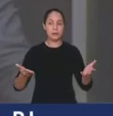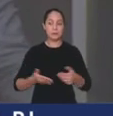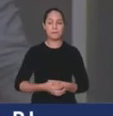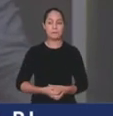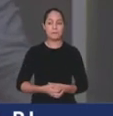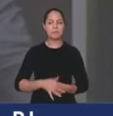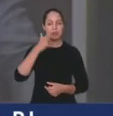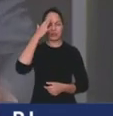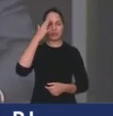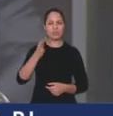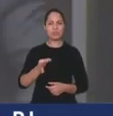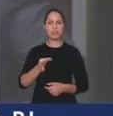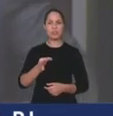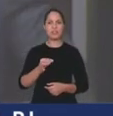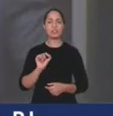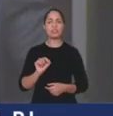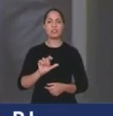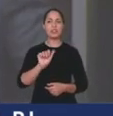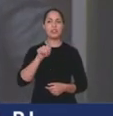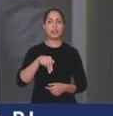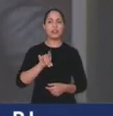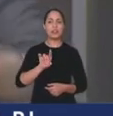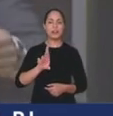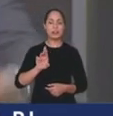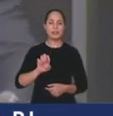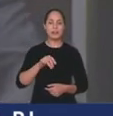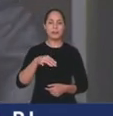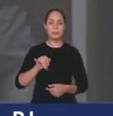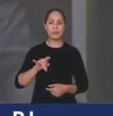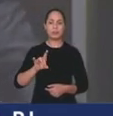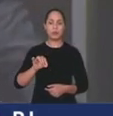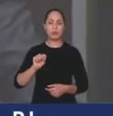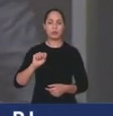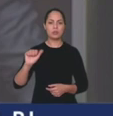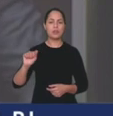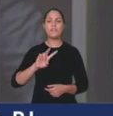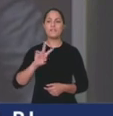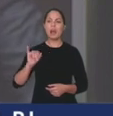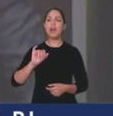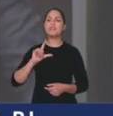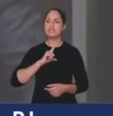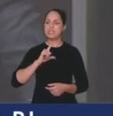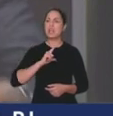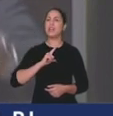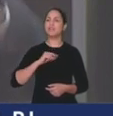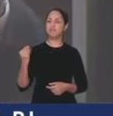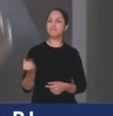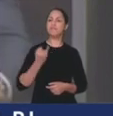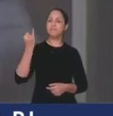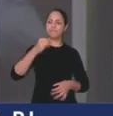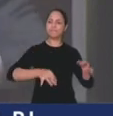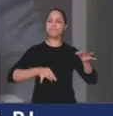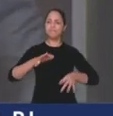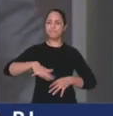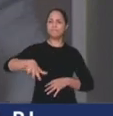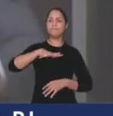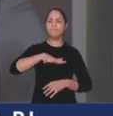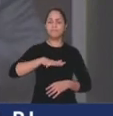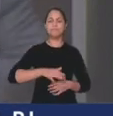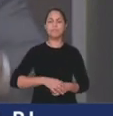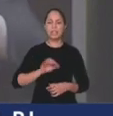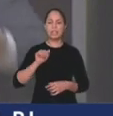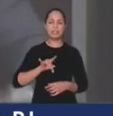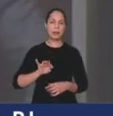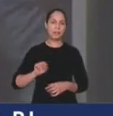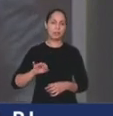um excelente ministro. Conheço o André Mendonça, sei da sua capacidade jurídica, sei do seu respeito às instituições, coisa